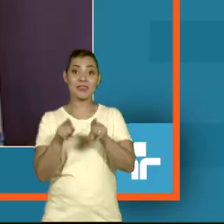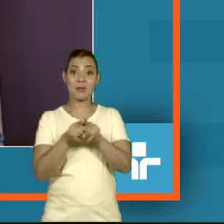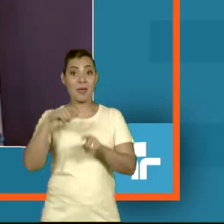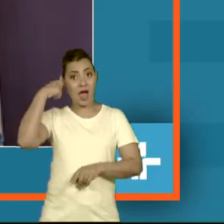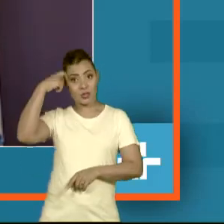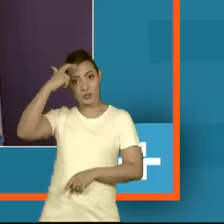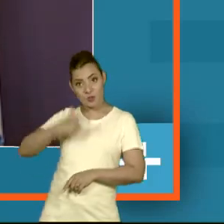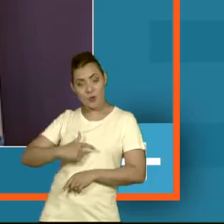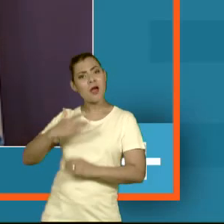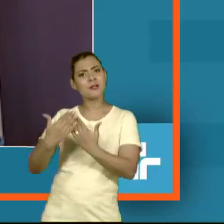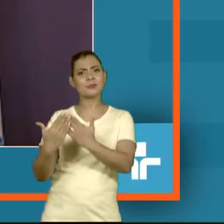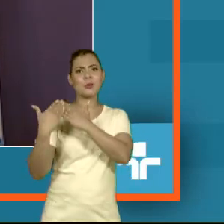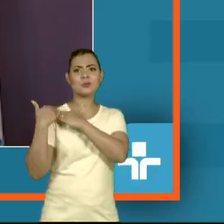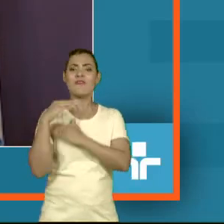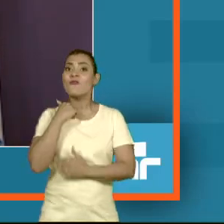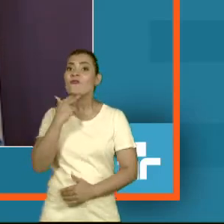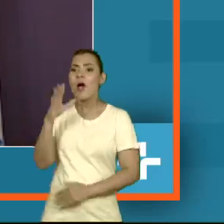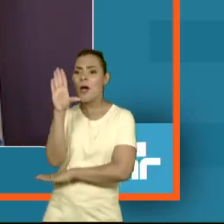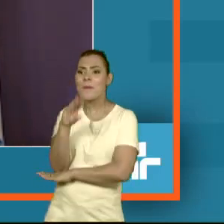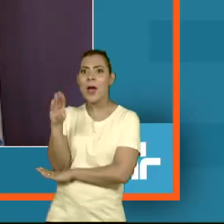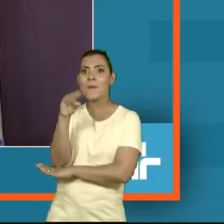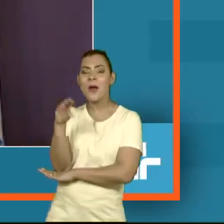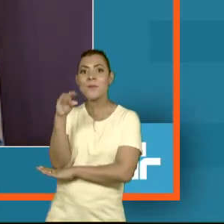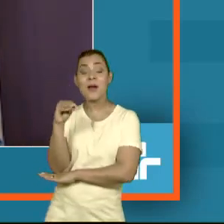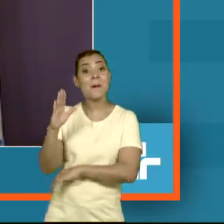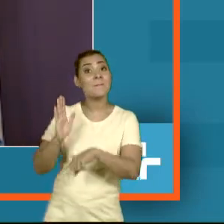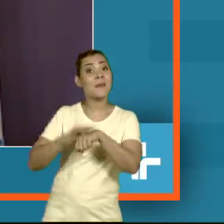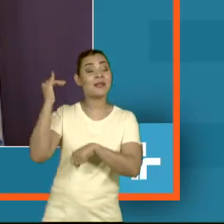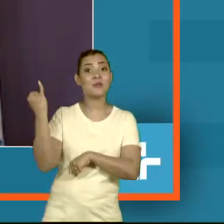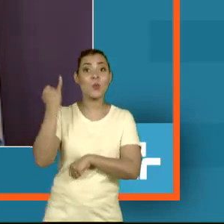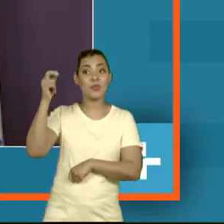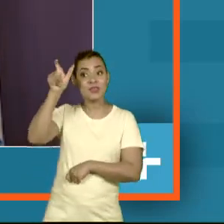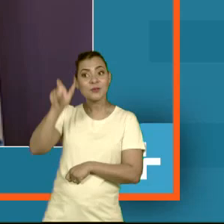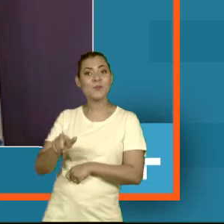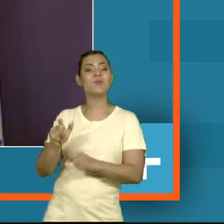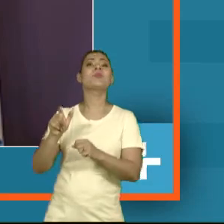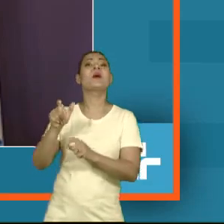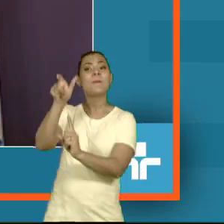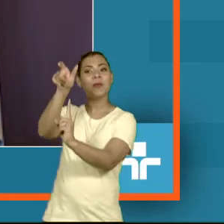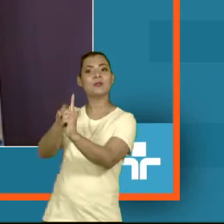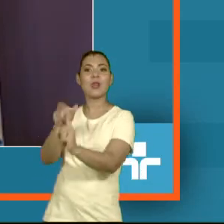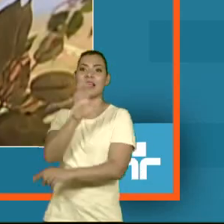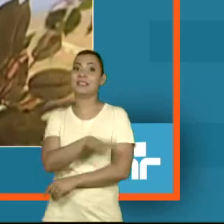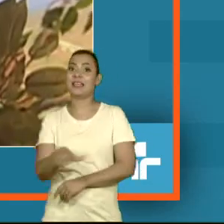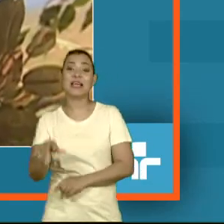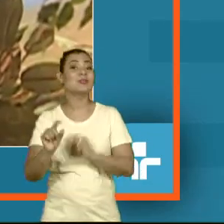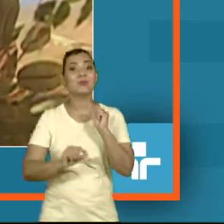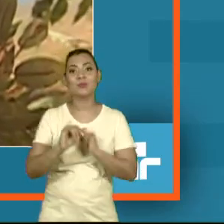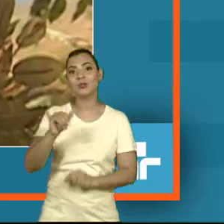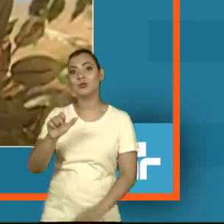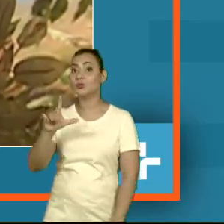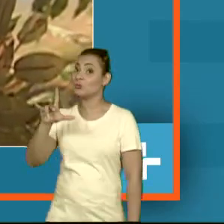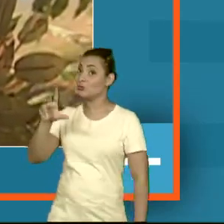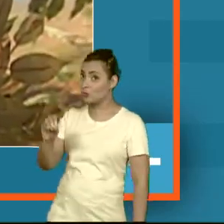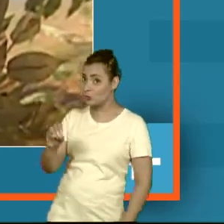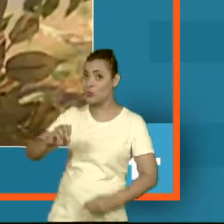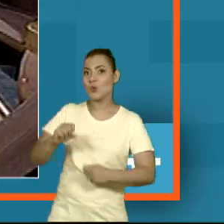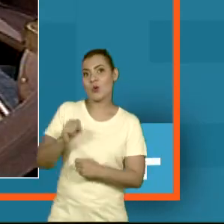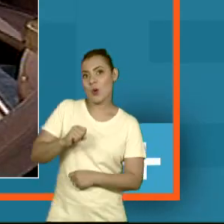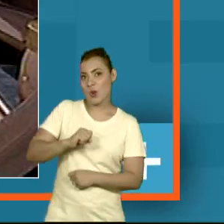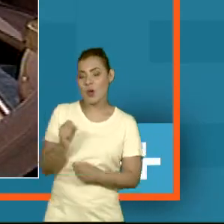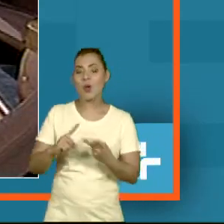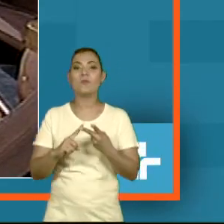Responsável por dar vida e voz a alguns dos mais importantes personagens do universo infantil, como o Júlio do Cocoricó,